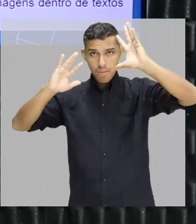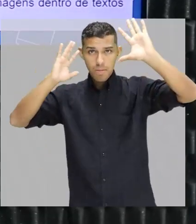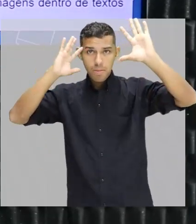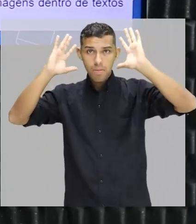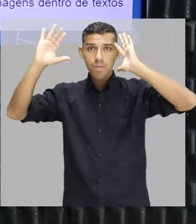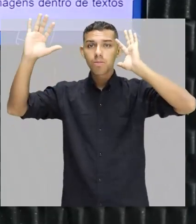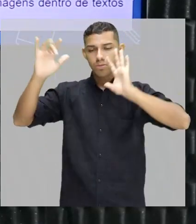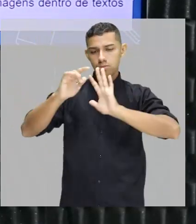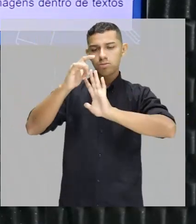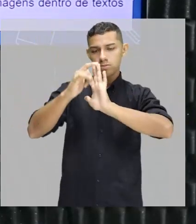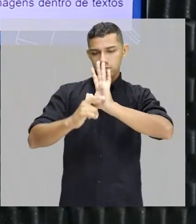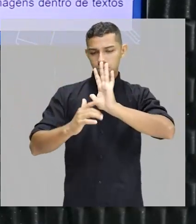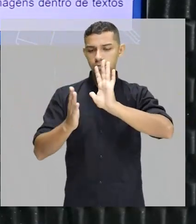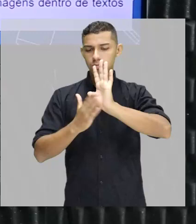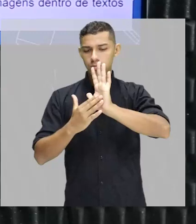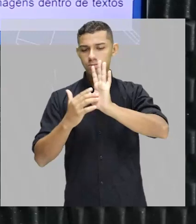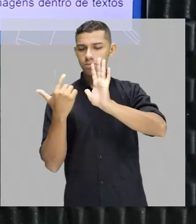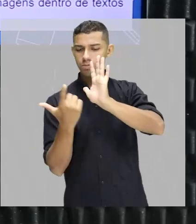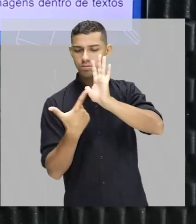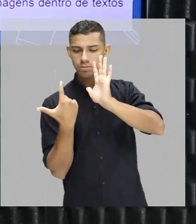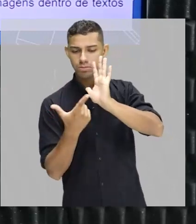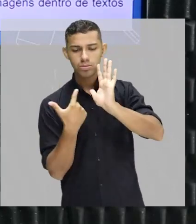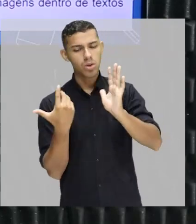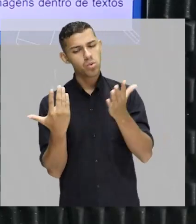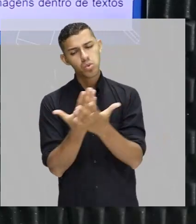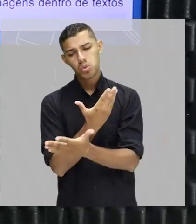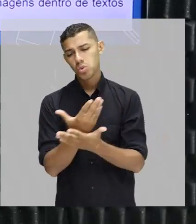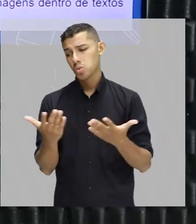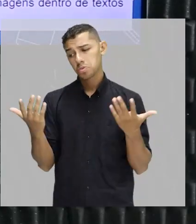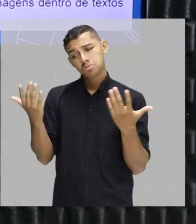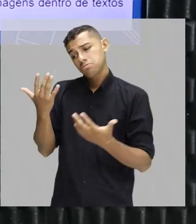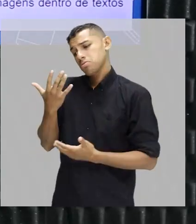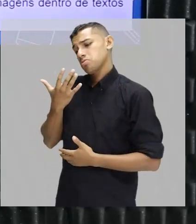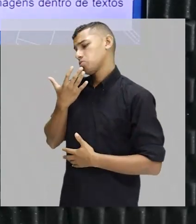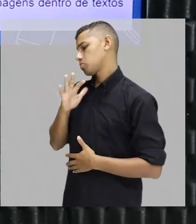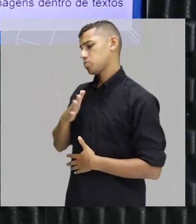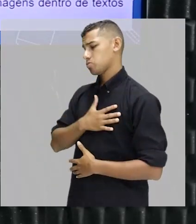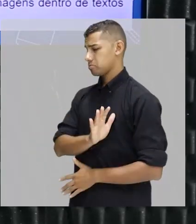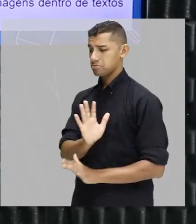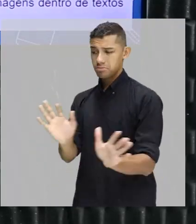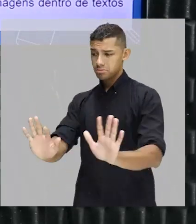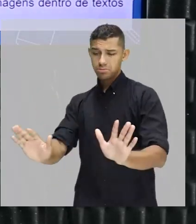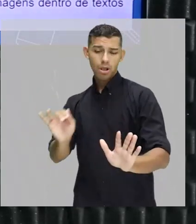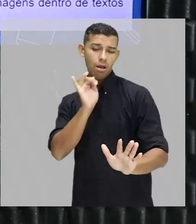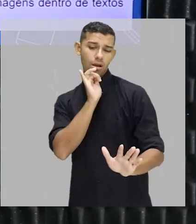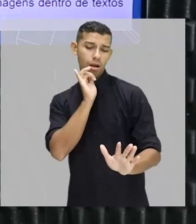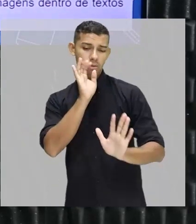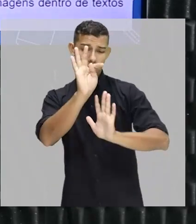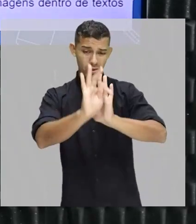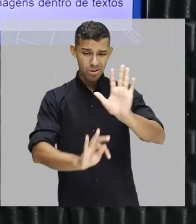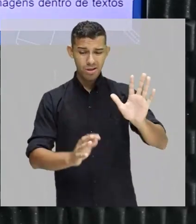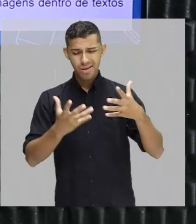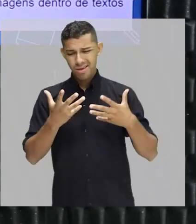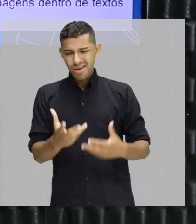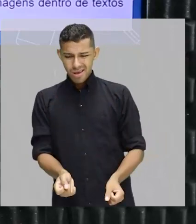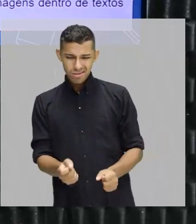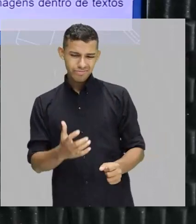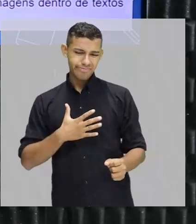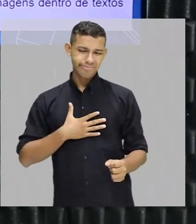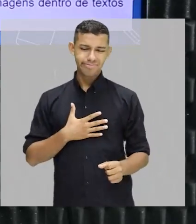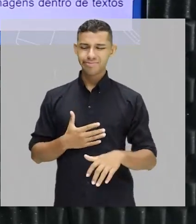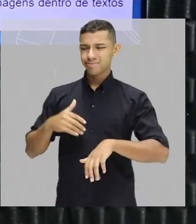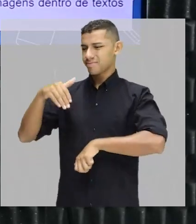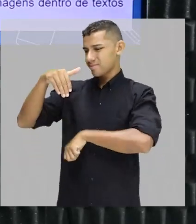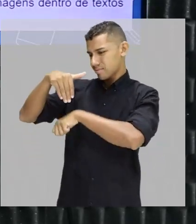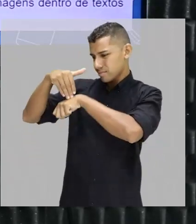livros que têm essa descrição. Algumas pessoas não gostam muito dessa descrição minuciosa. Acham que deixa o texto um pouco cansativo,